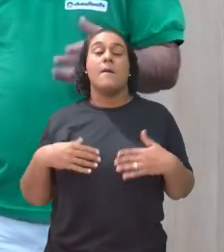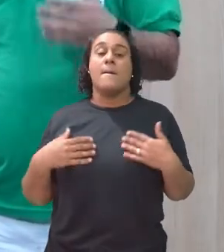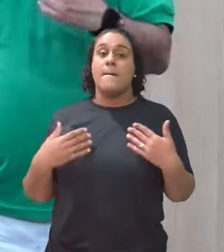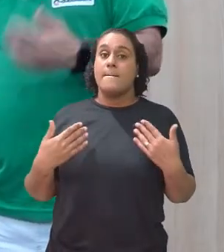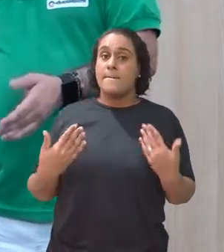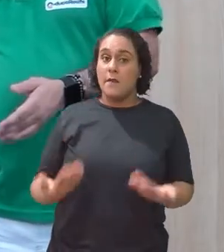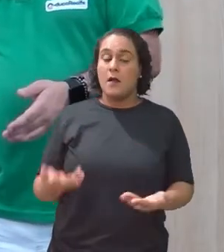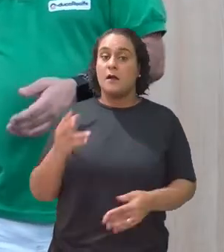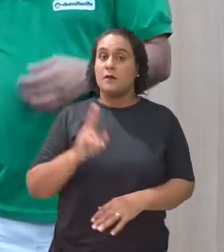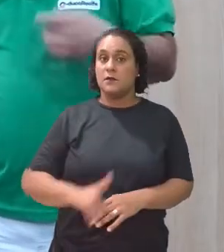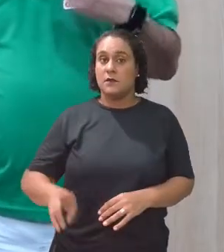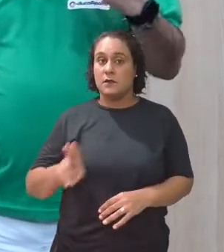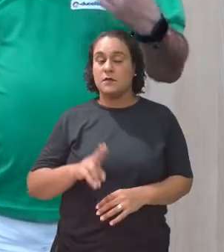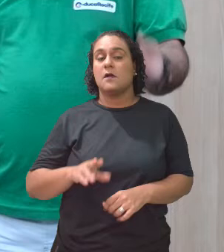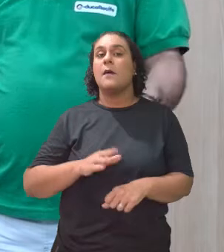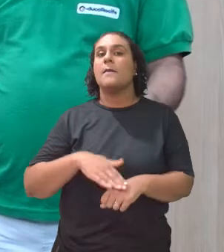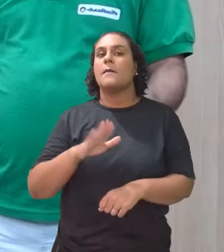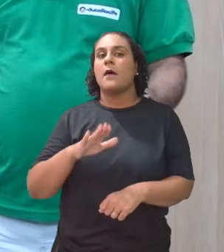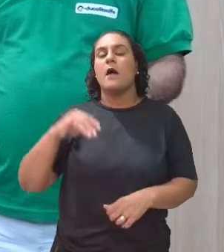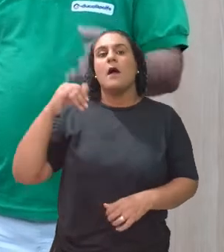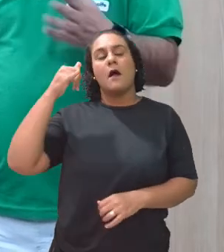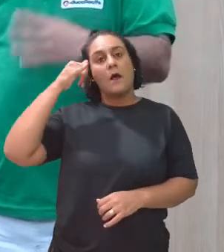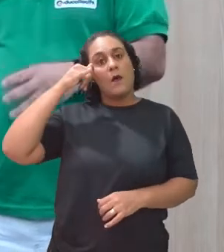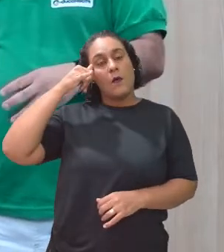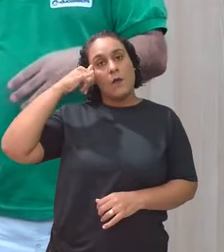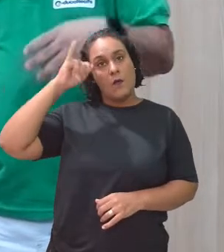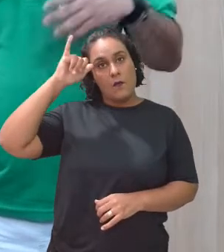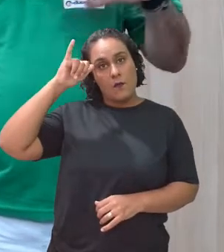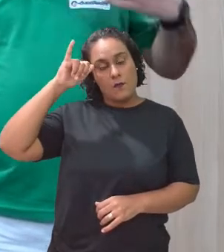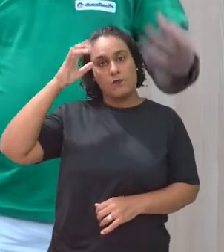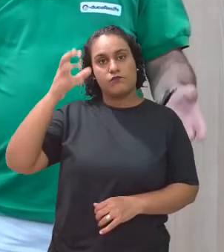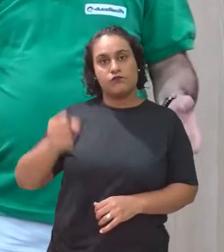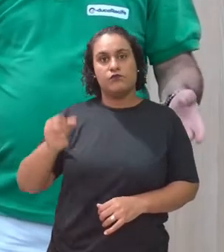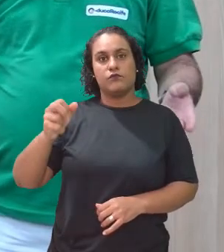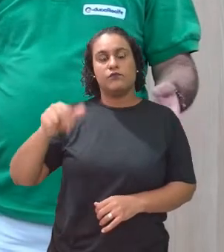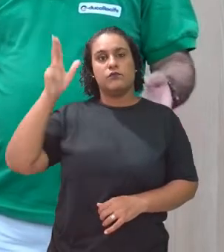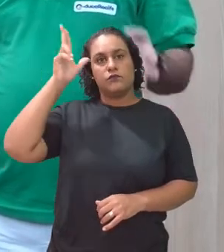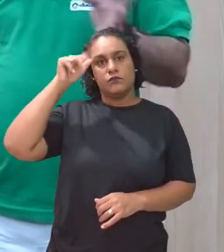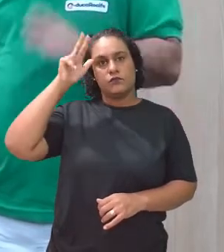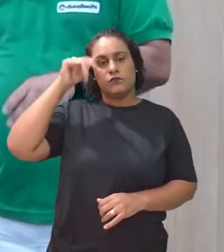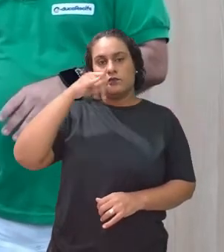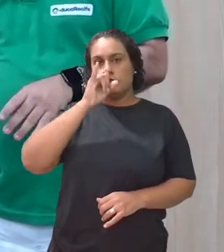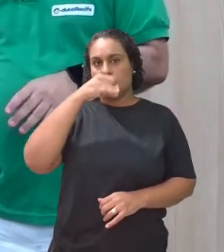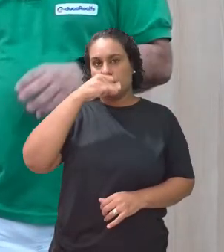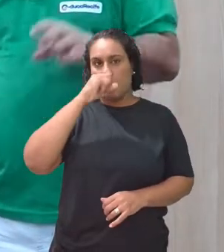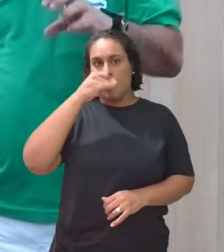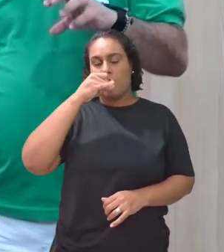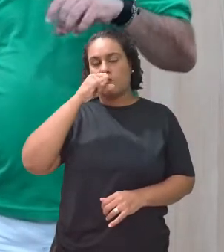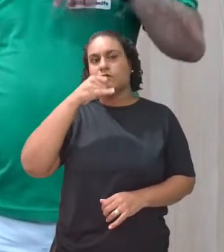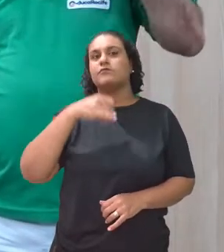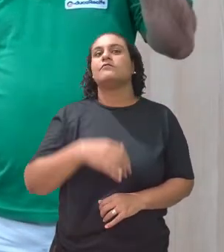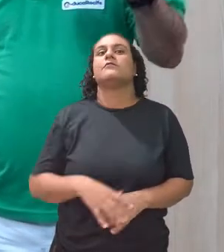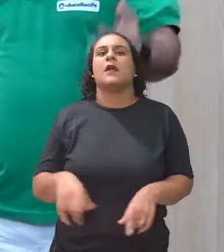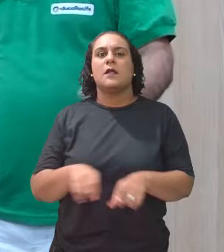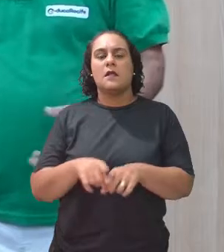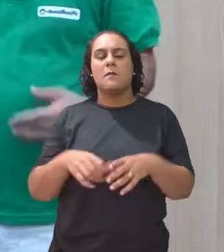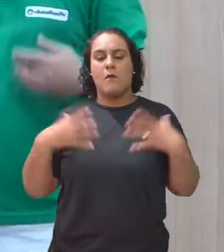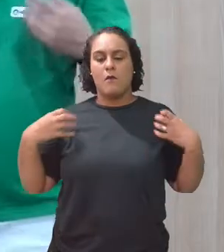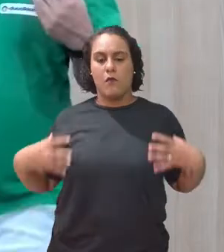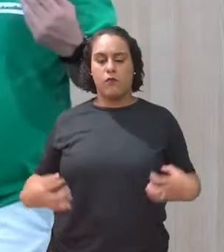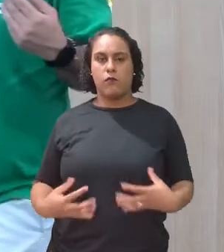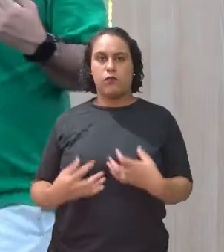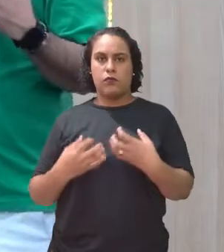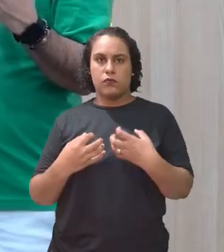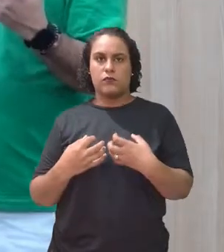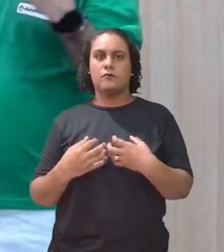mais utilizados eram os cavalos, né, os bois, os porcos e as ovelhas, né? Então, eles criavam esses animais,